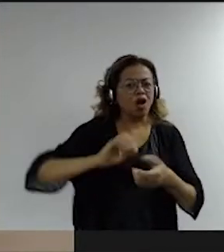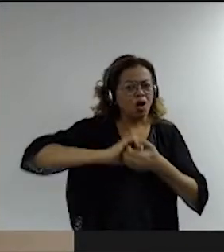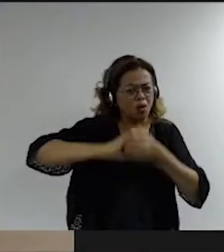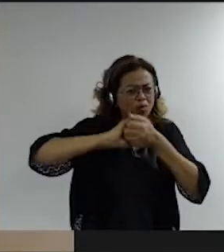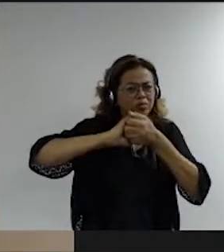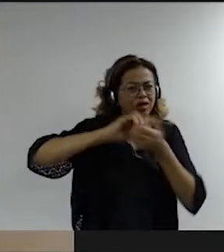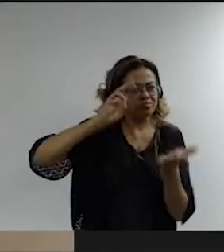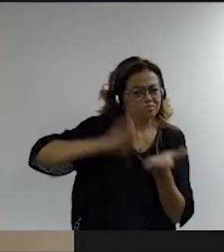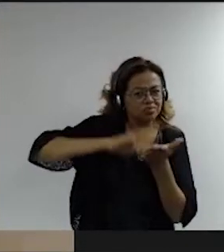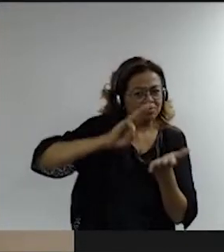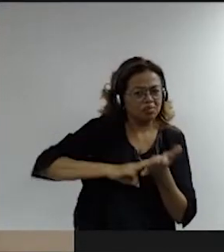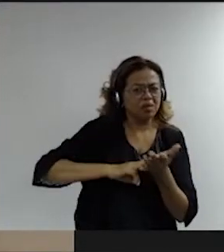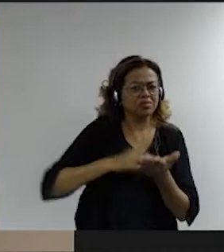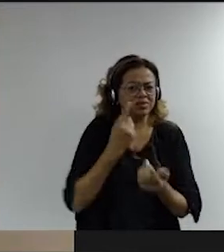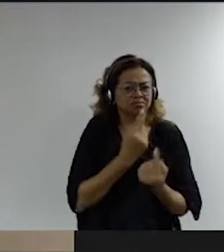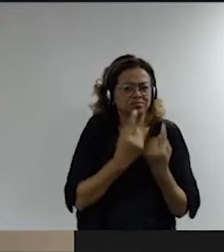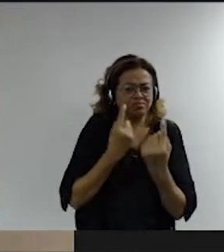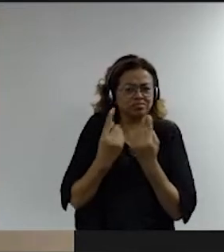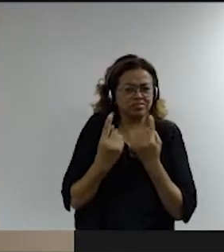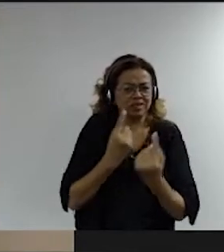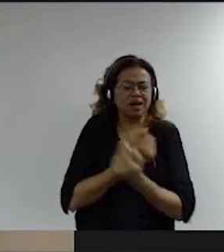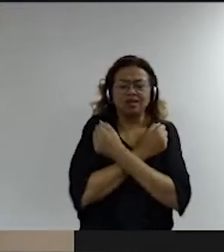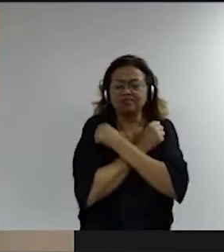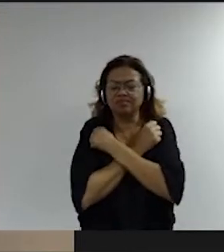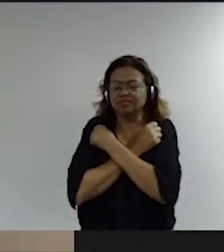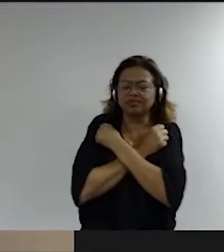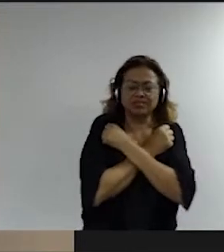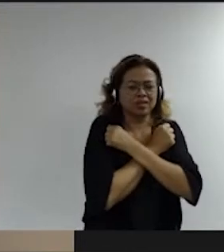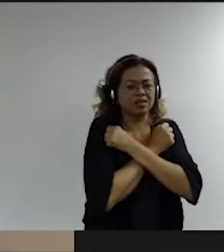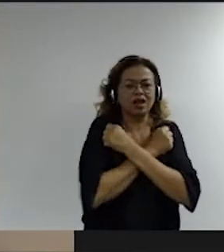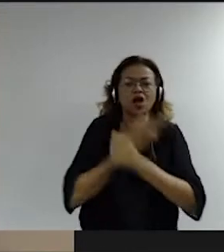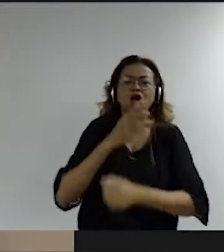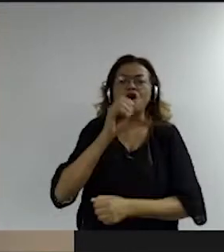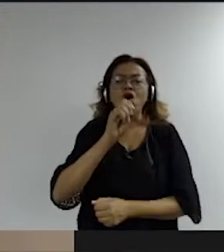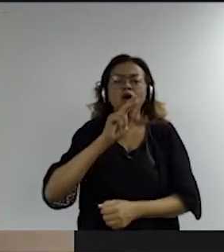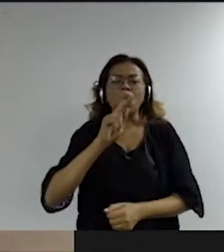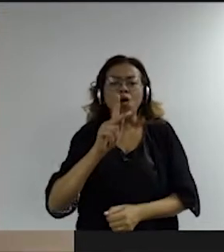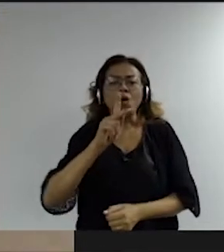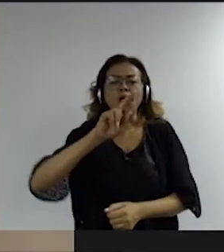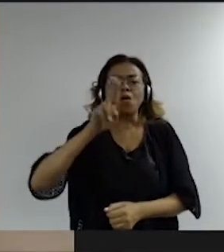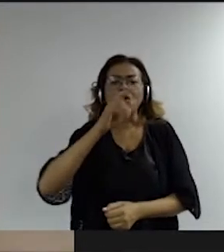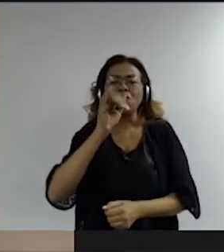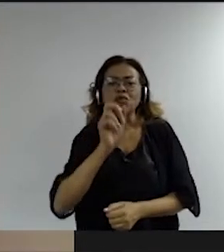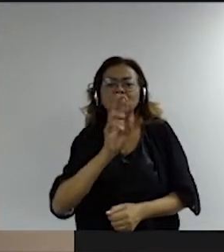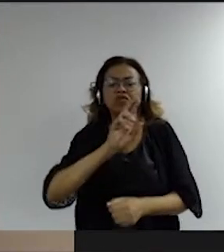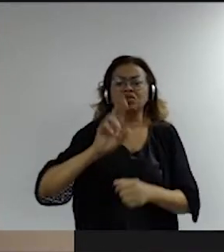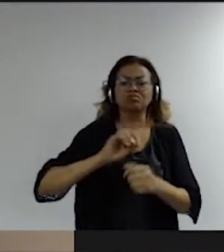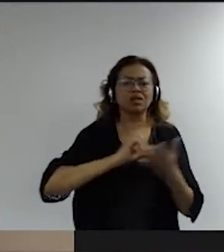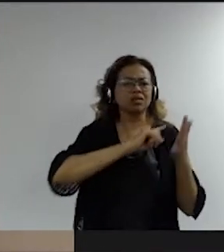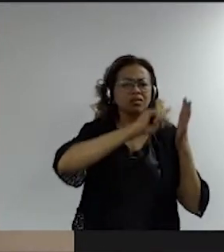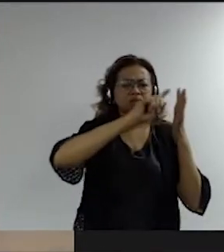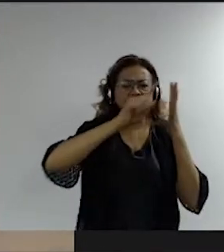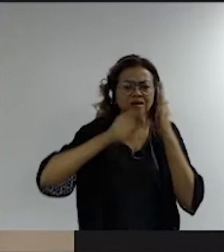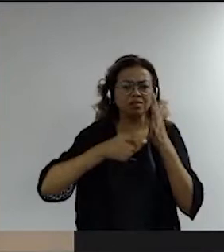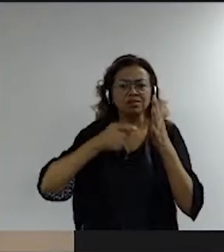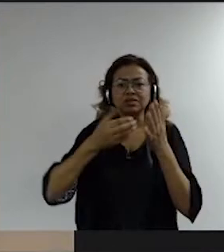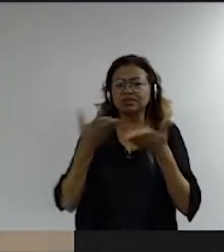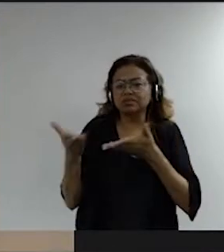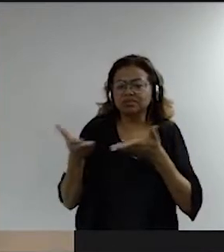vitalícios, abraçando a cada um, o presidente Ofir, presidente Busato, presidente Lamáquia, presidente Marcos